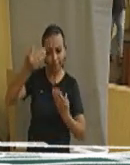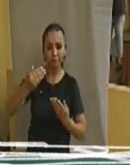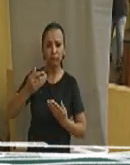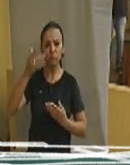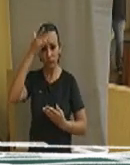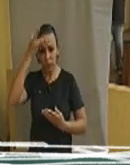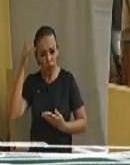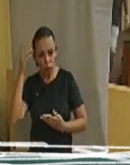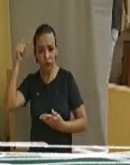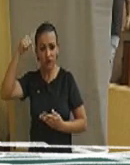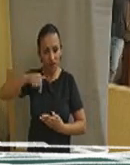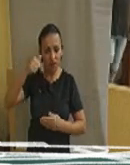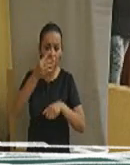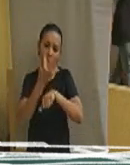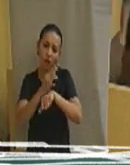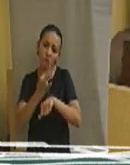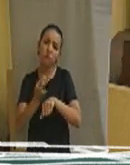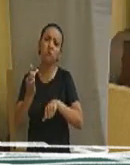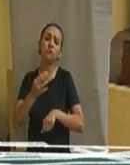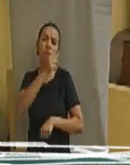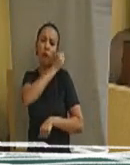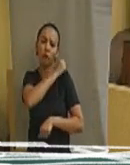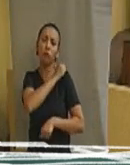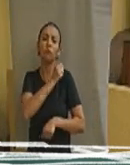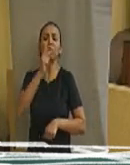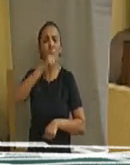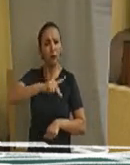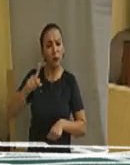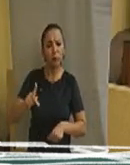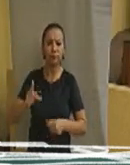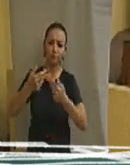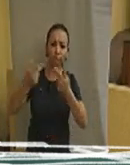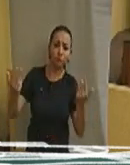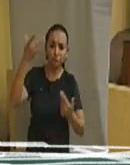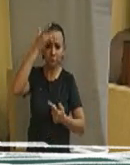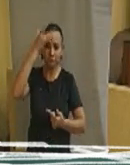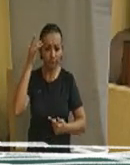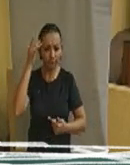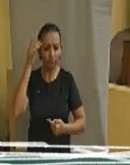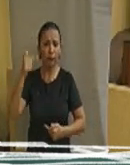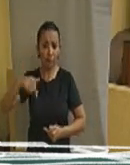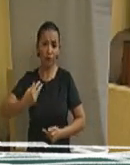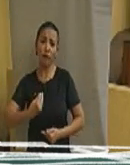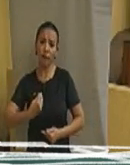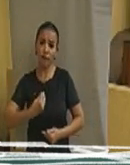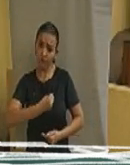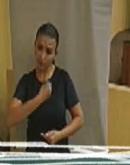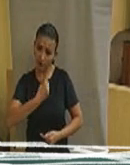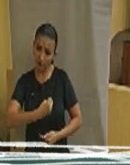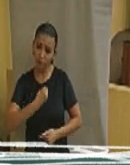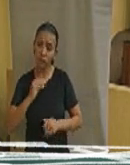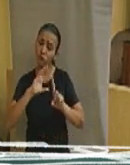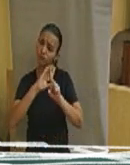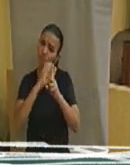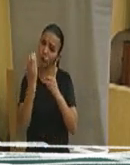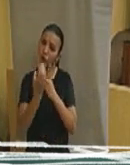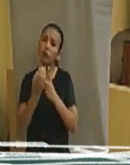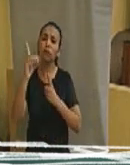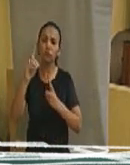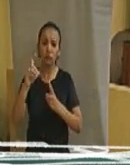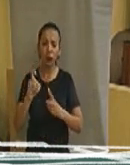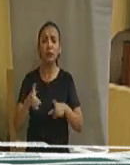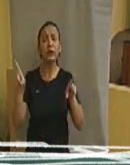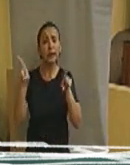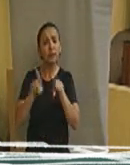presente, técnicos, discentes, docentes, demais autoridades que estão aqui conosco e toda a comunidade douradense. Bem